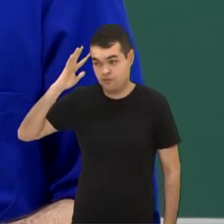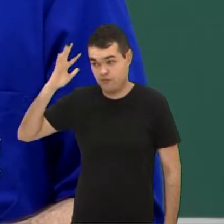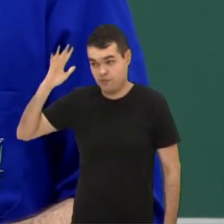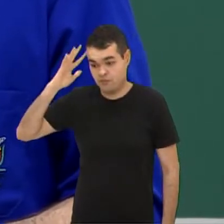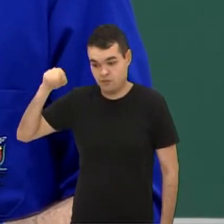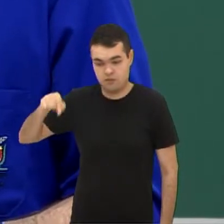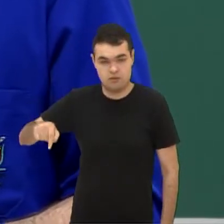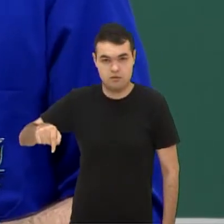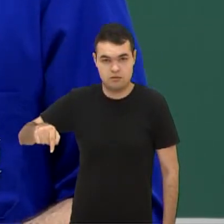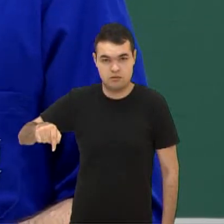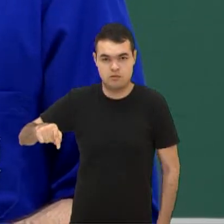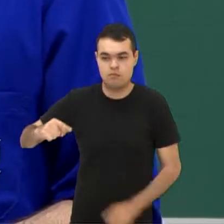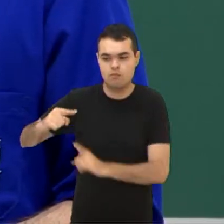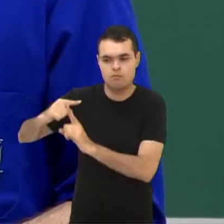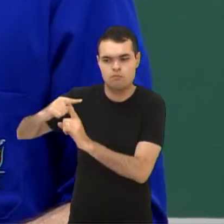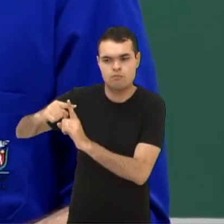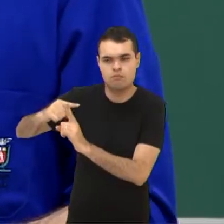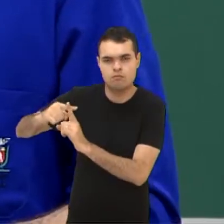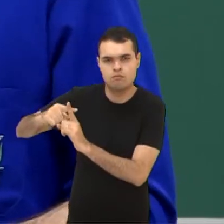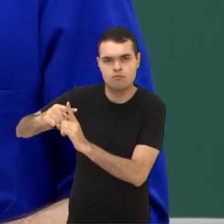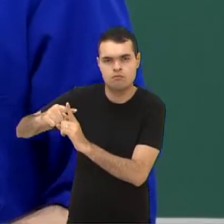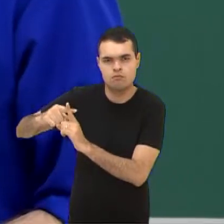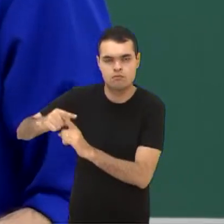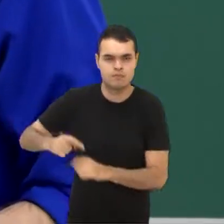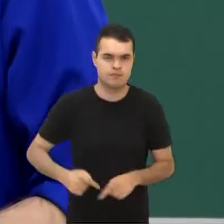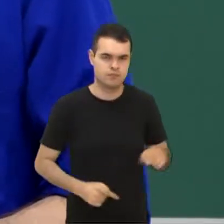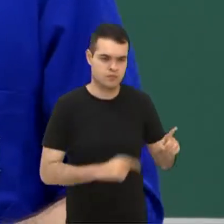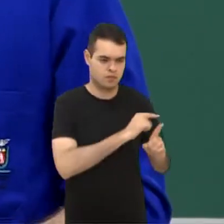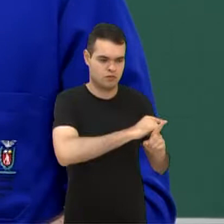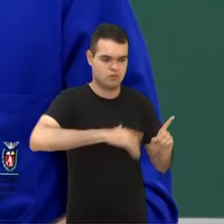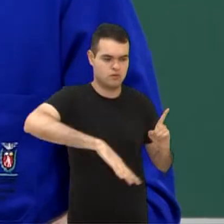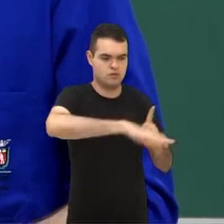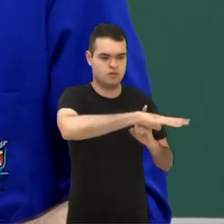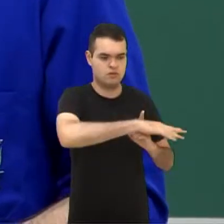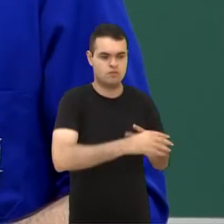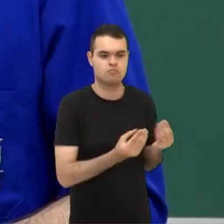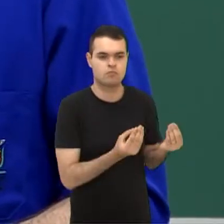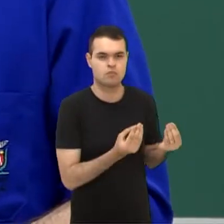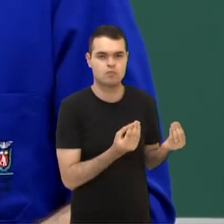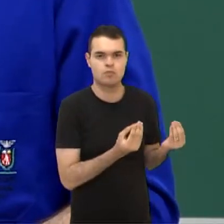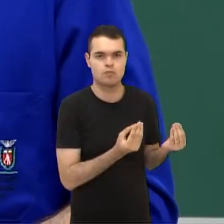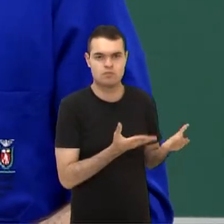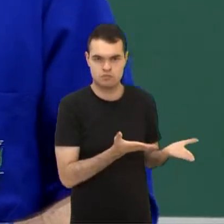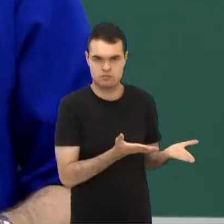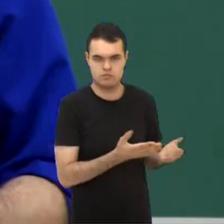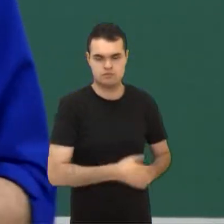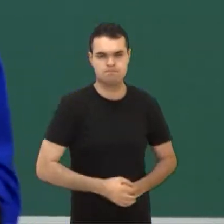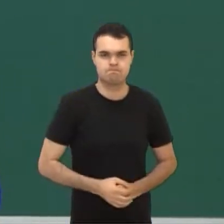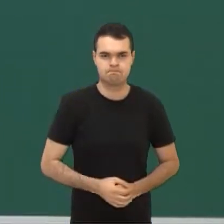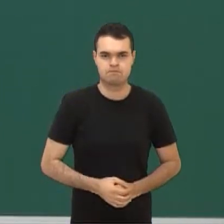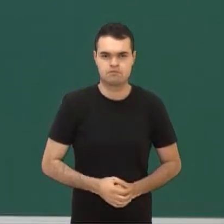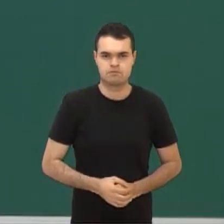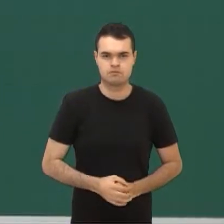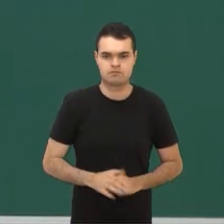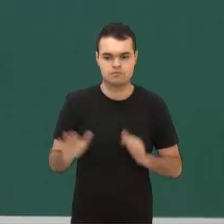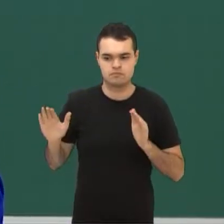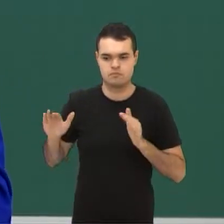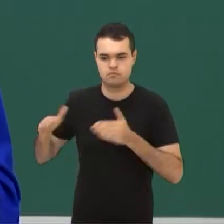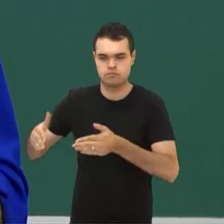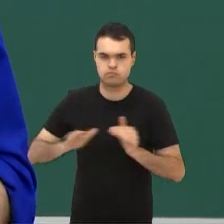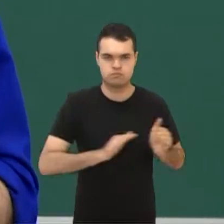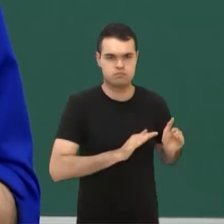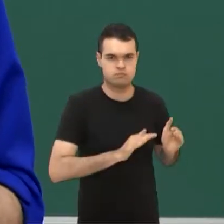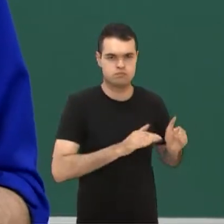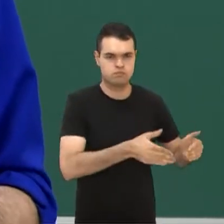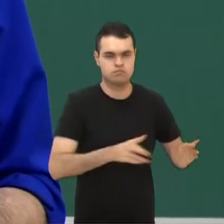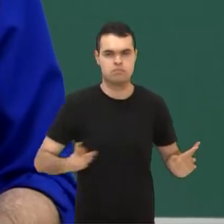nós perguntamos o porquê e em sociologia nós perguntamos o como. Tá? Então, a abordagem dessas duas